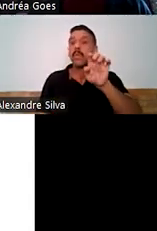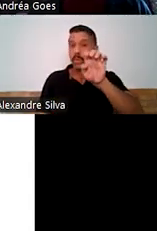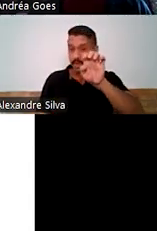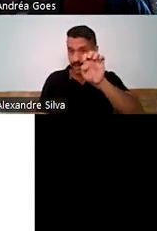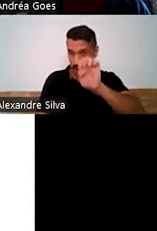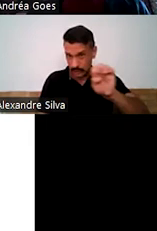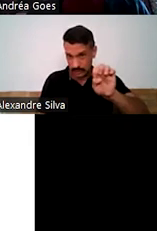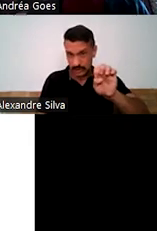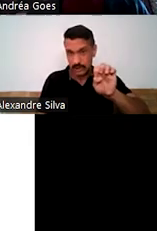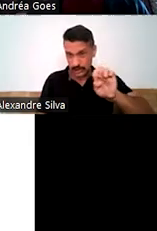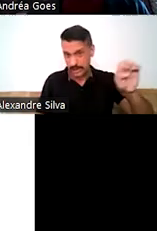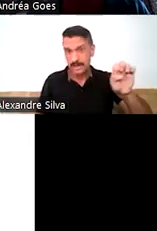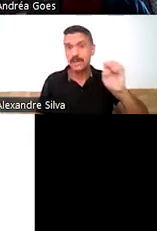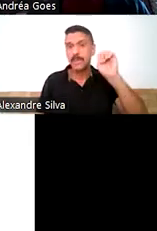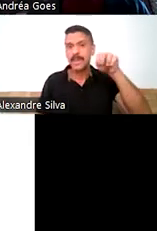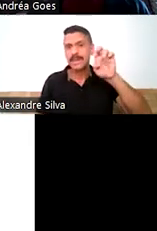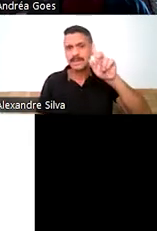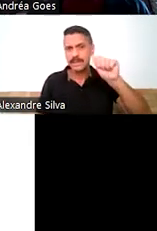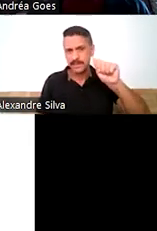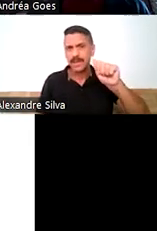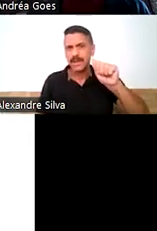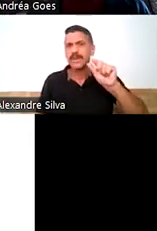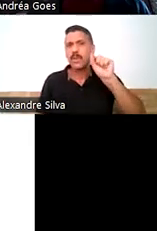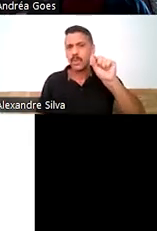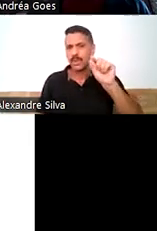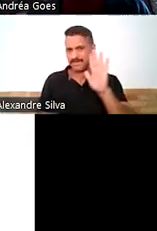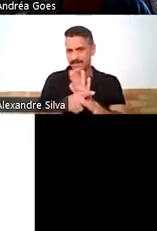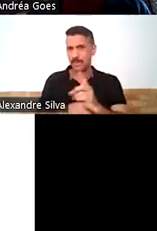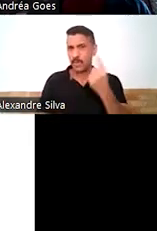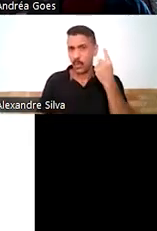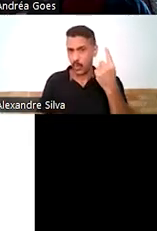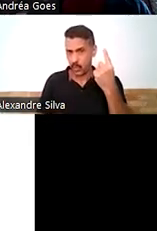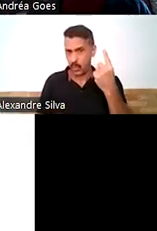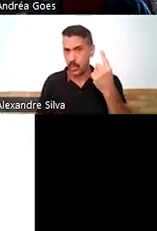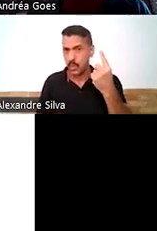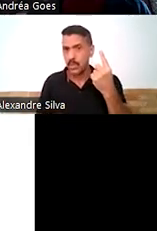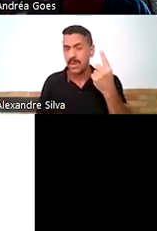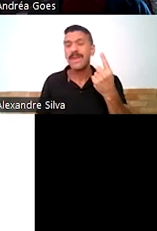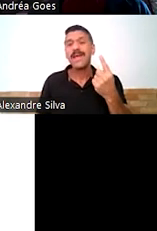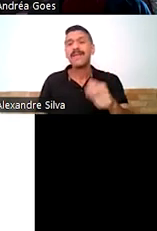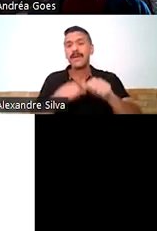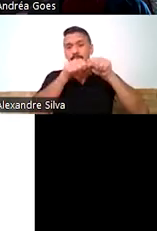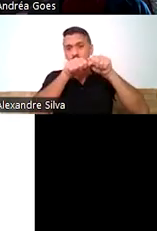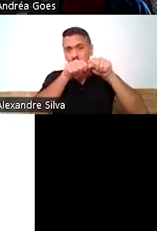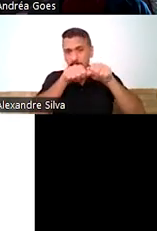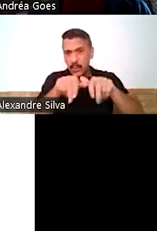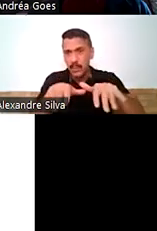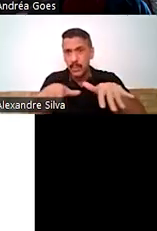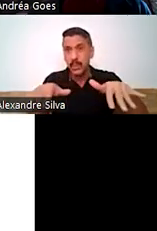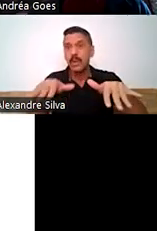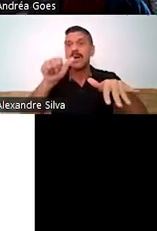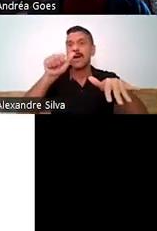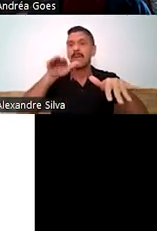uma enzima que se chama a starch-branching enzima. Então, ela faz essa ramificação dos amidos,